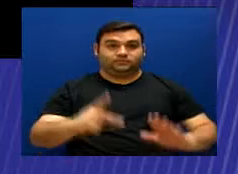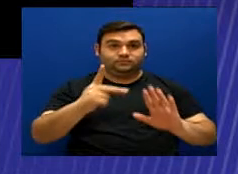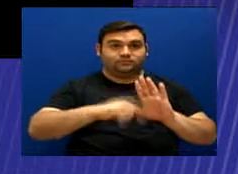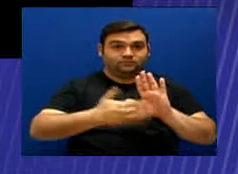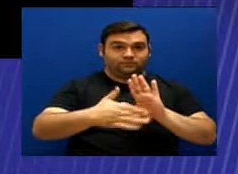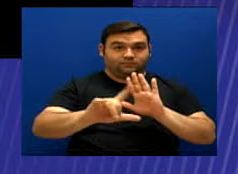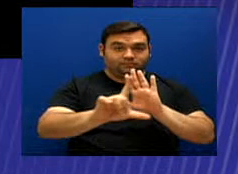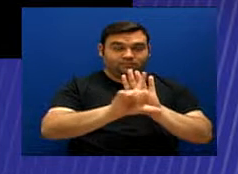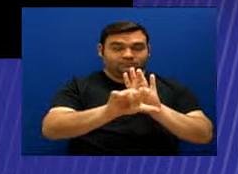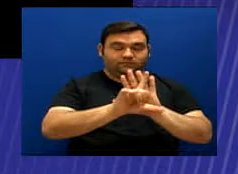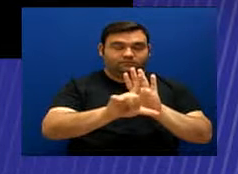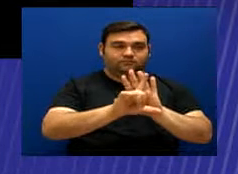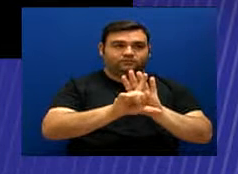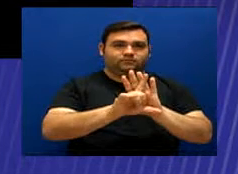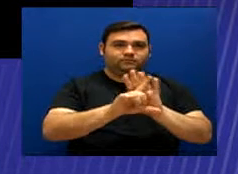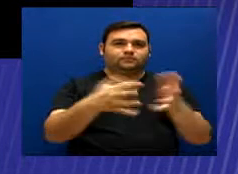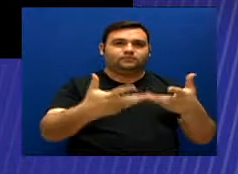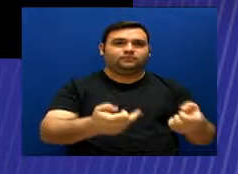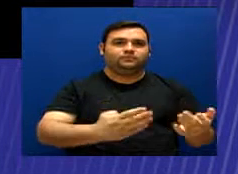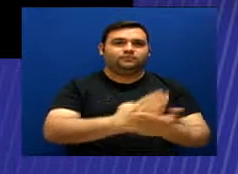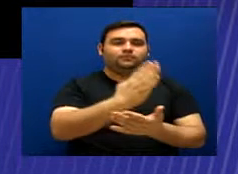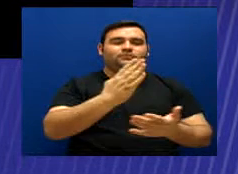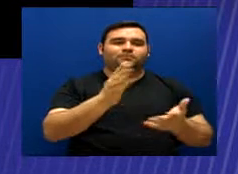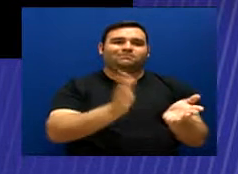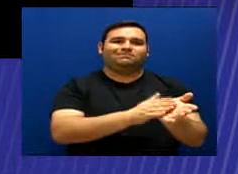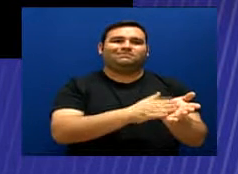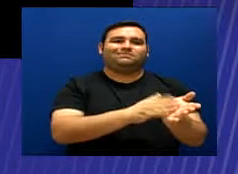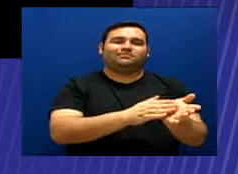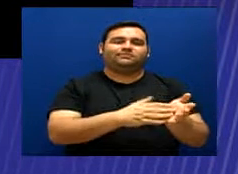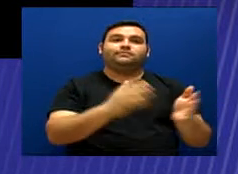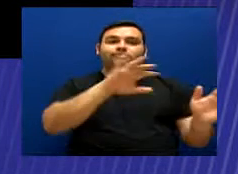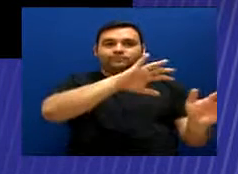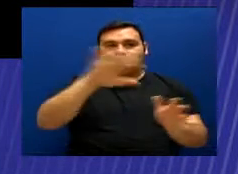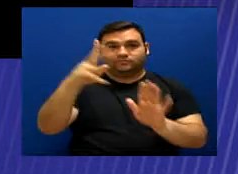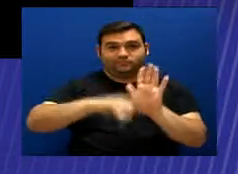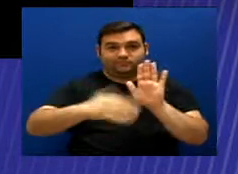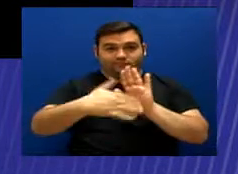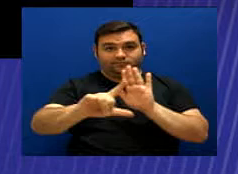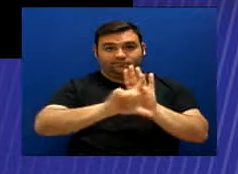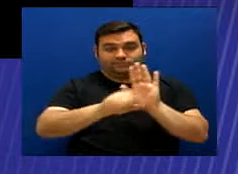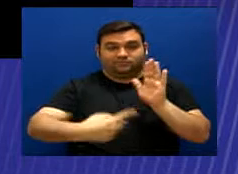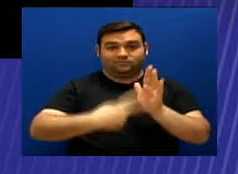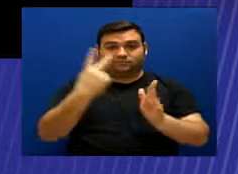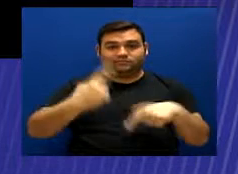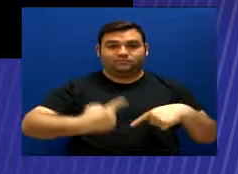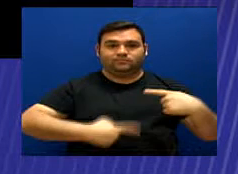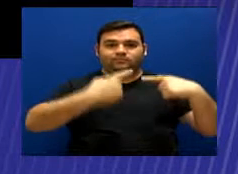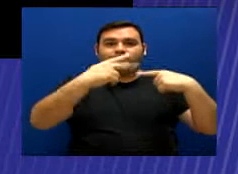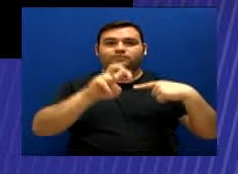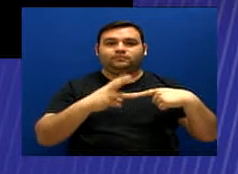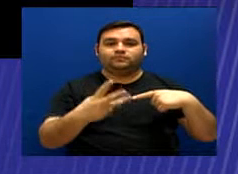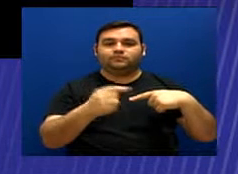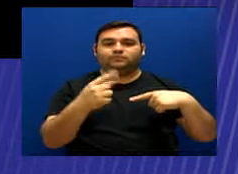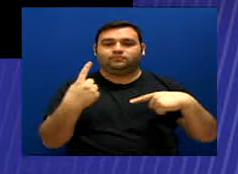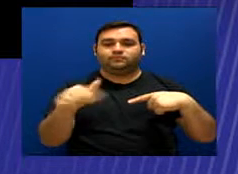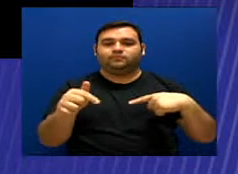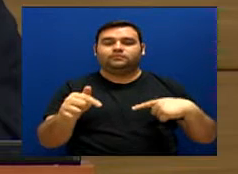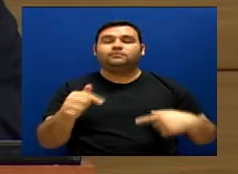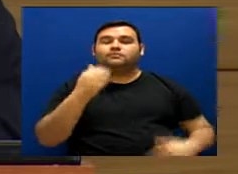Projeto de lei fica aprovado. Parabéns, vereador. Projeto de lei, segunda discussão, 153 de